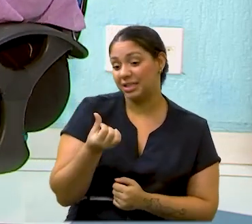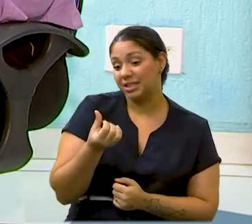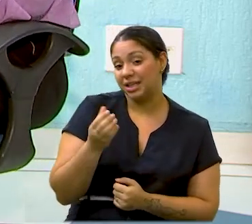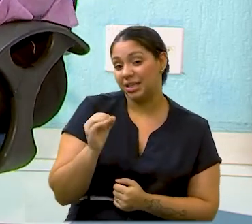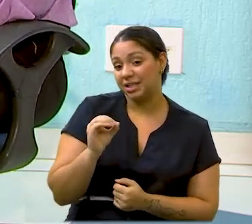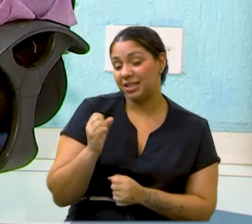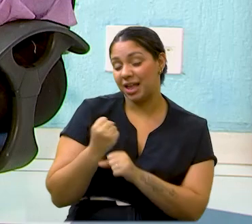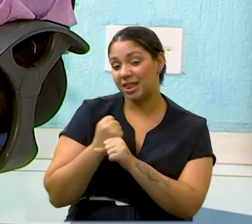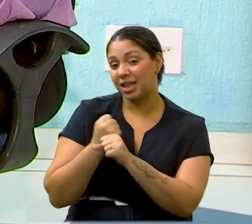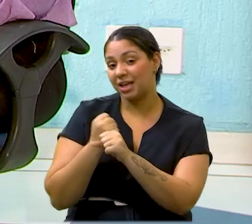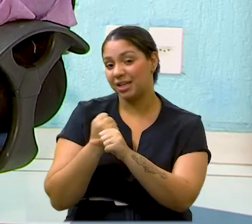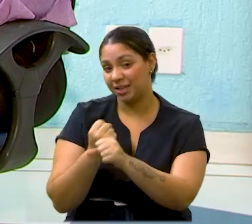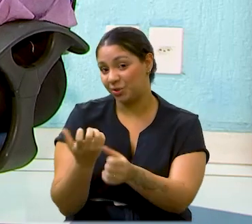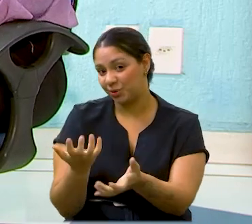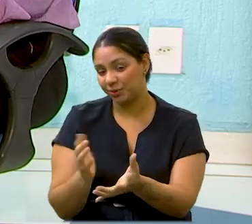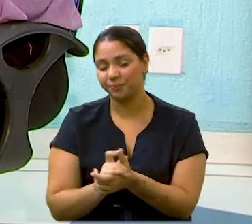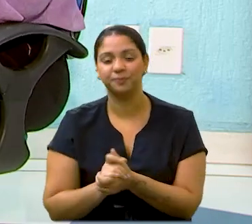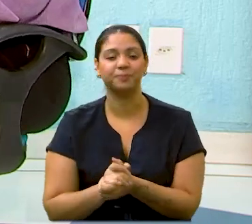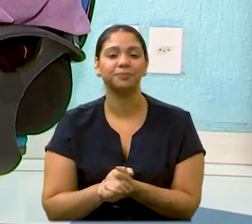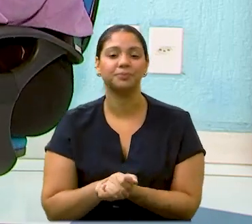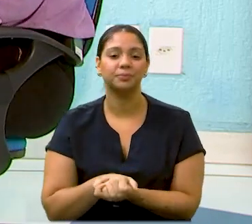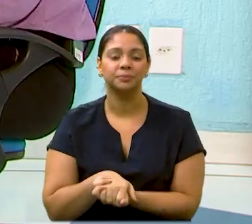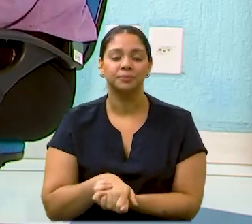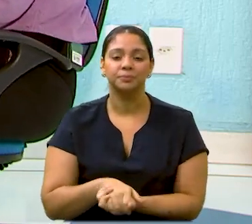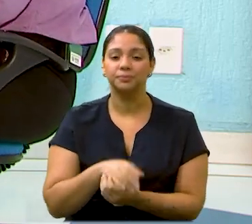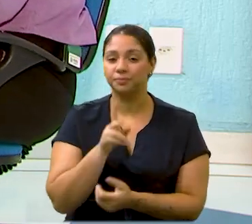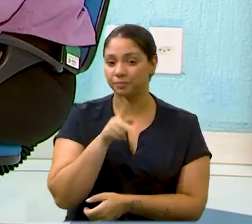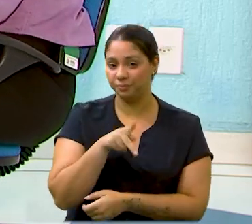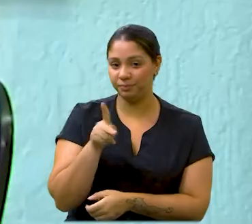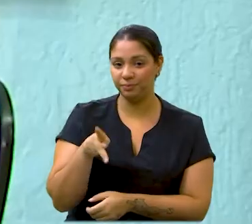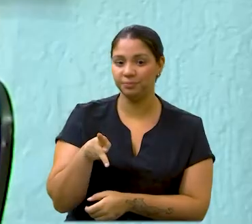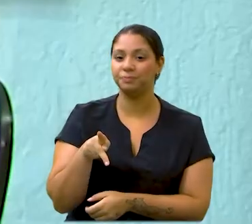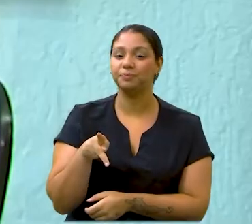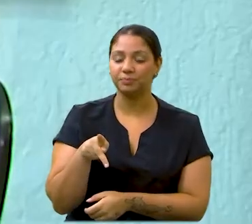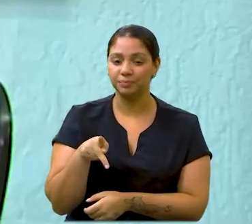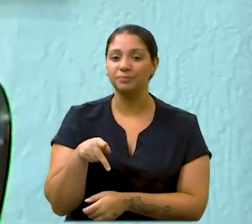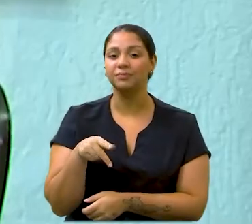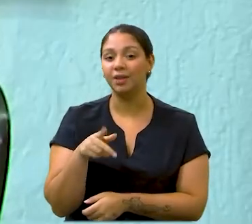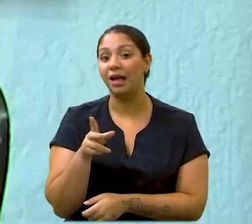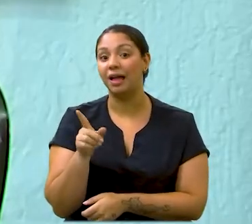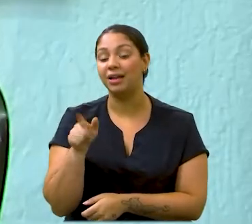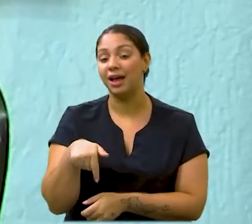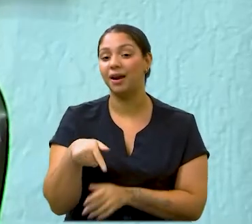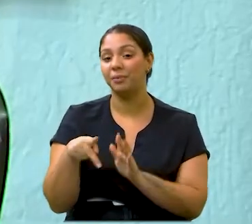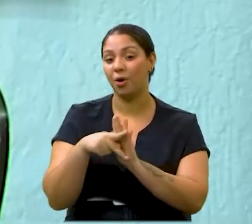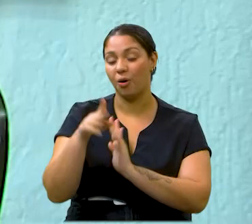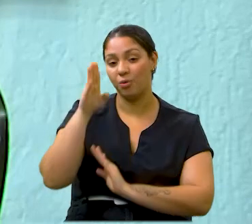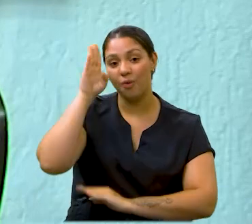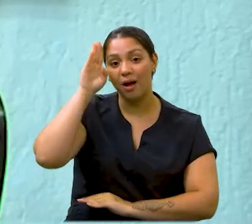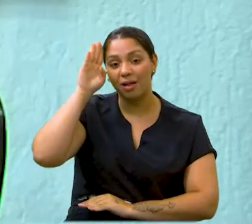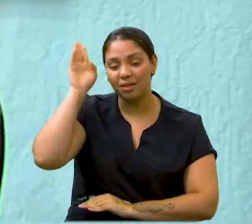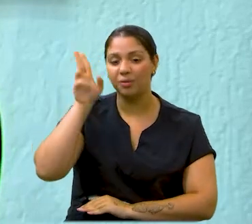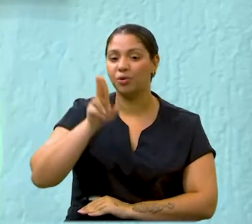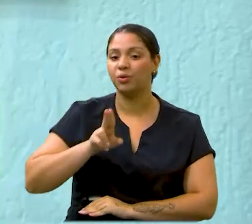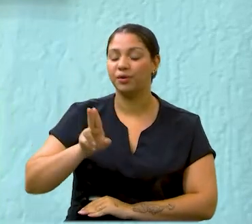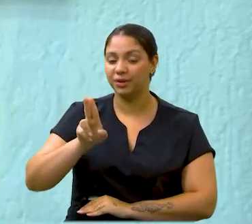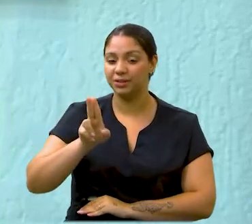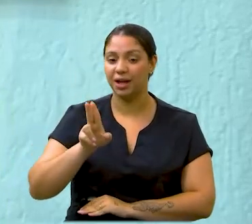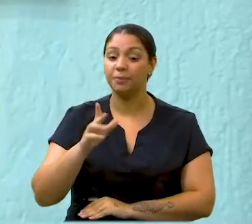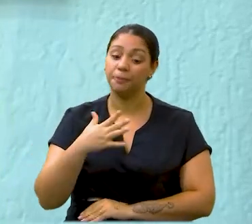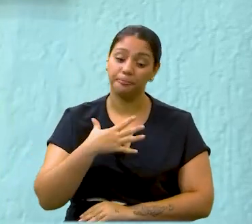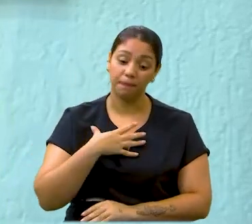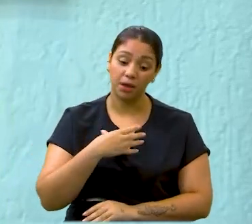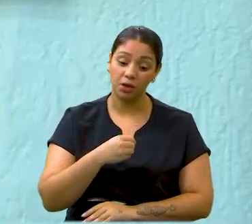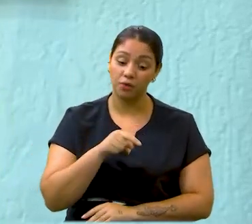temos o método. 60 anos. Isso. O professor Toru Kumon era um professor acadêmico universitário, tá? E seu